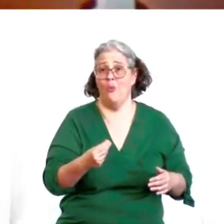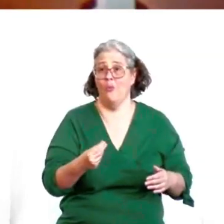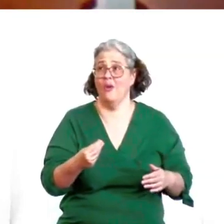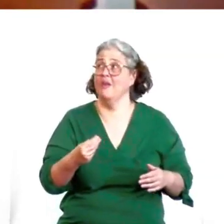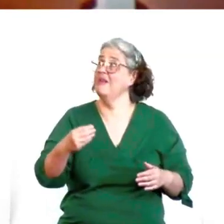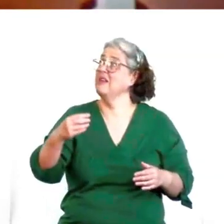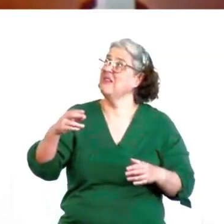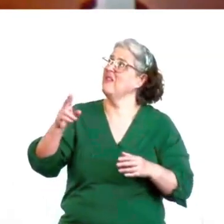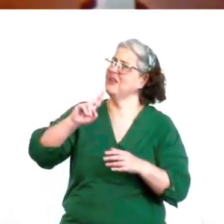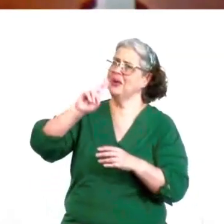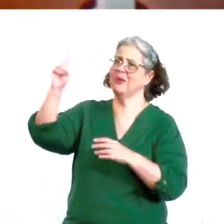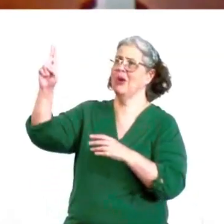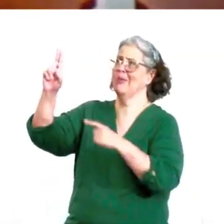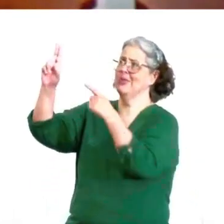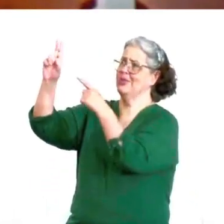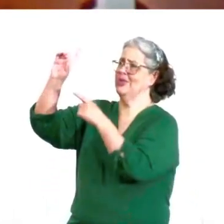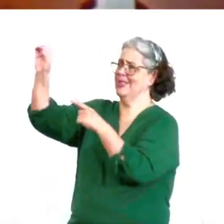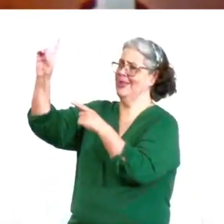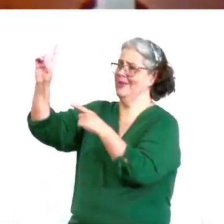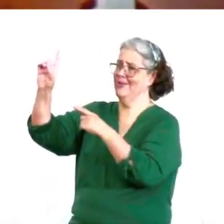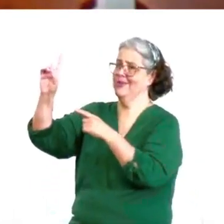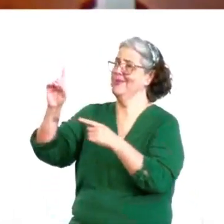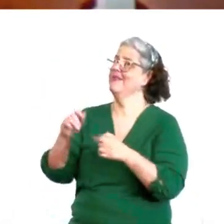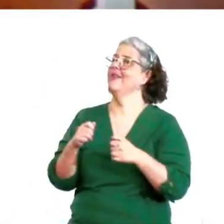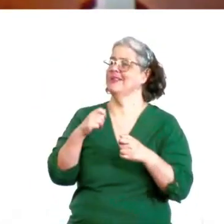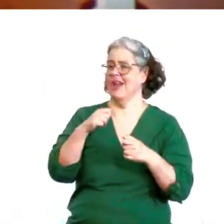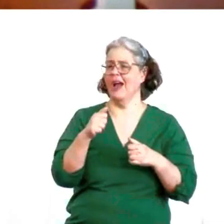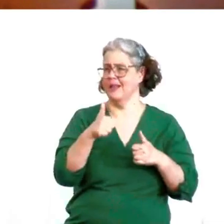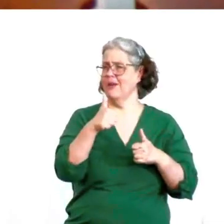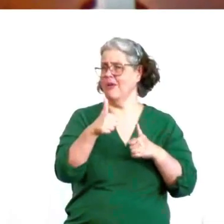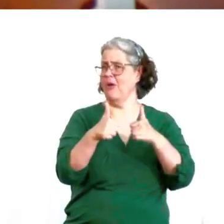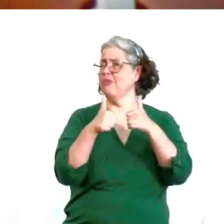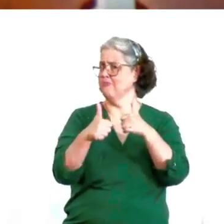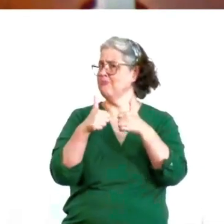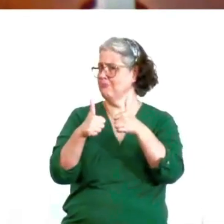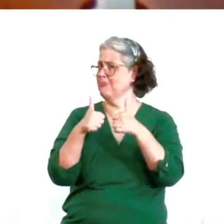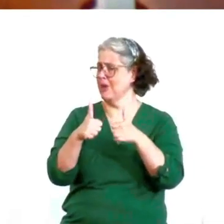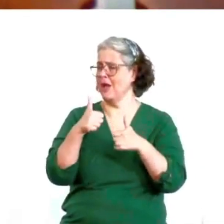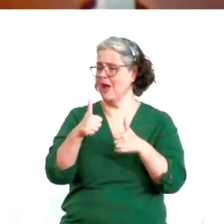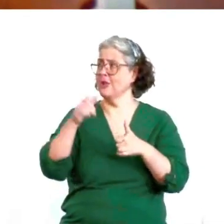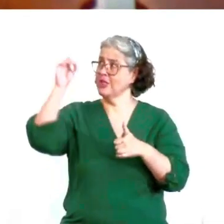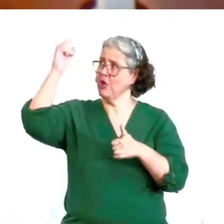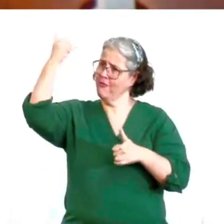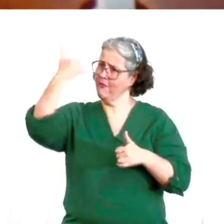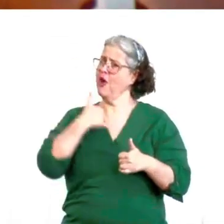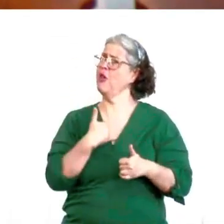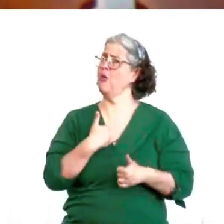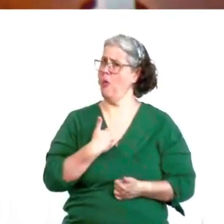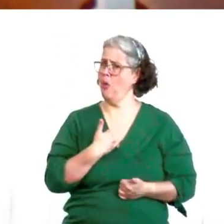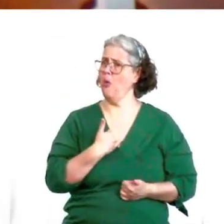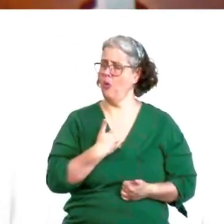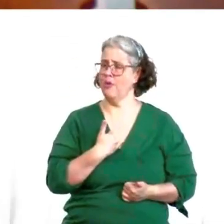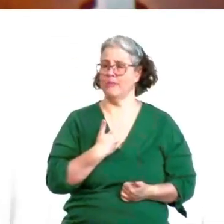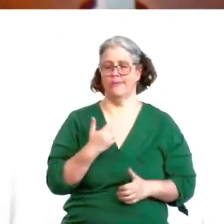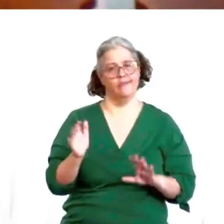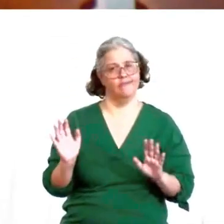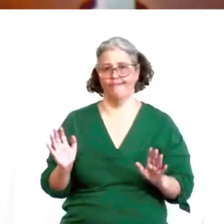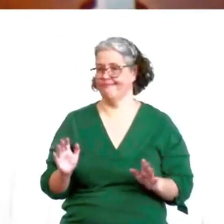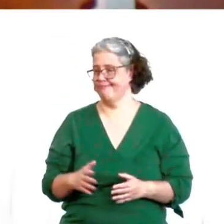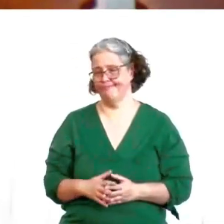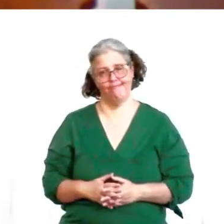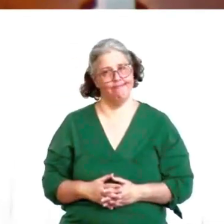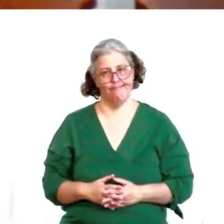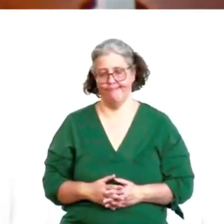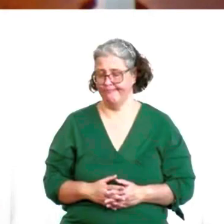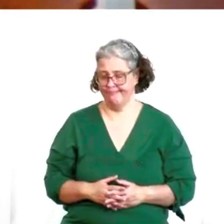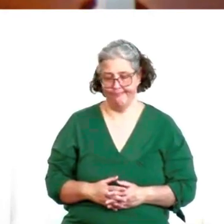Deus para autenticar aquilo que ele quer falar para você. Porque isso é anátema, se não